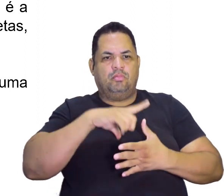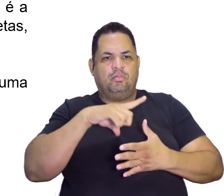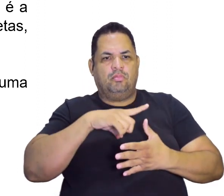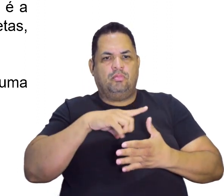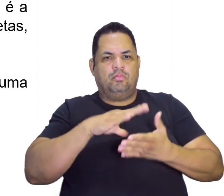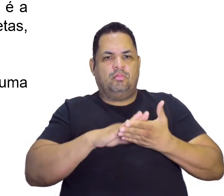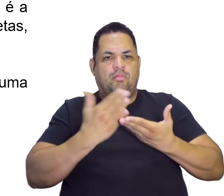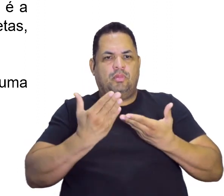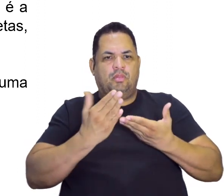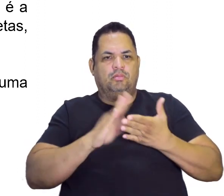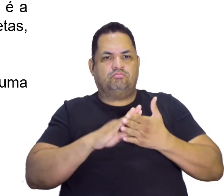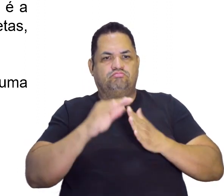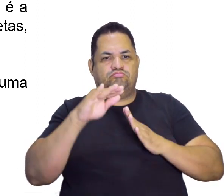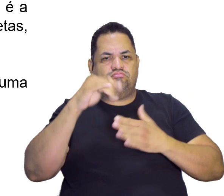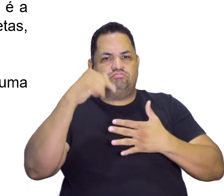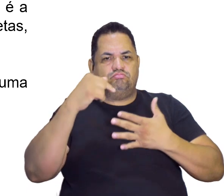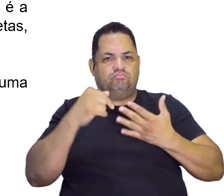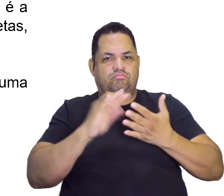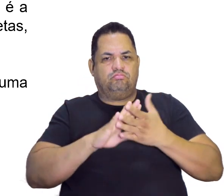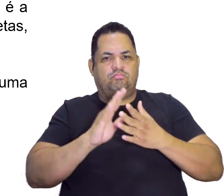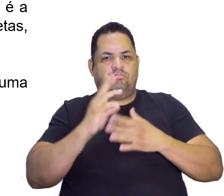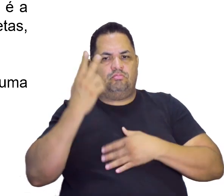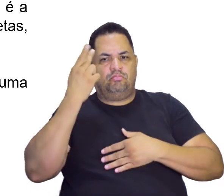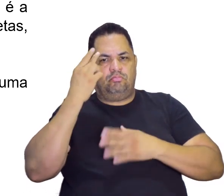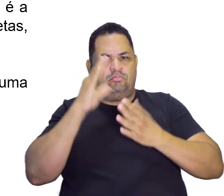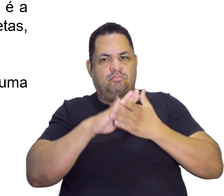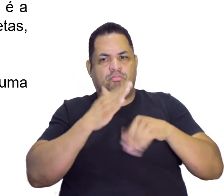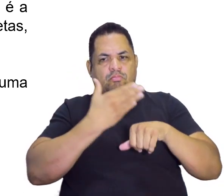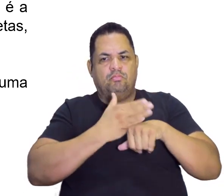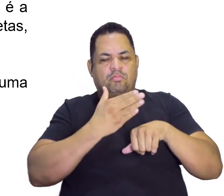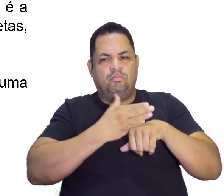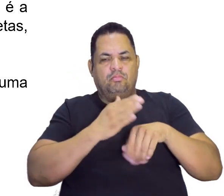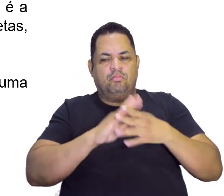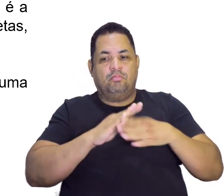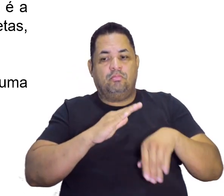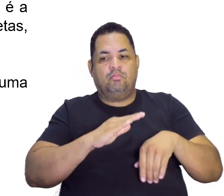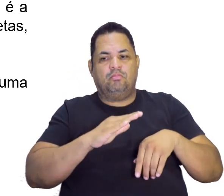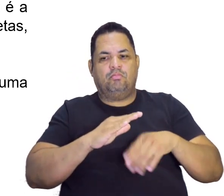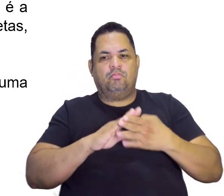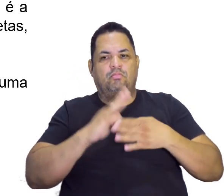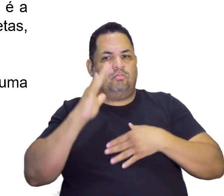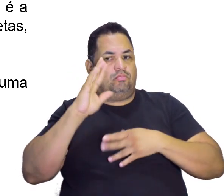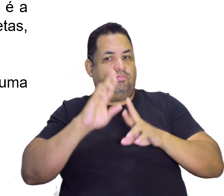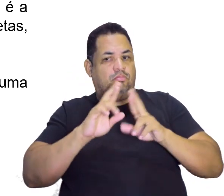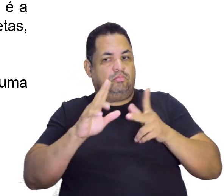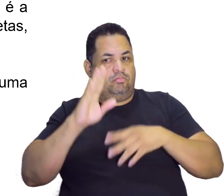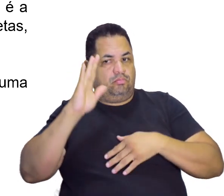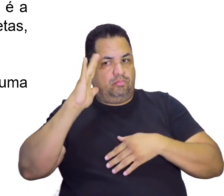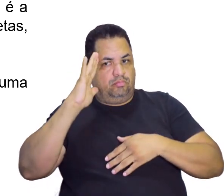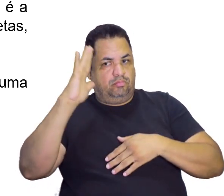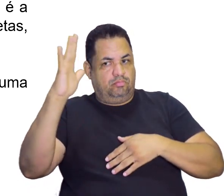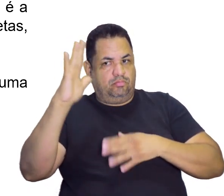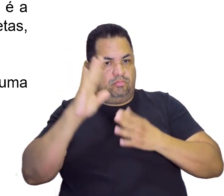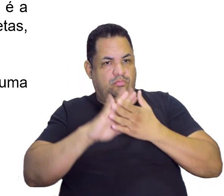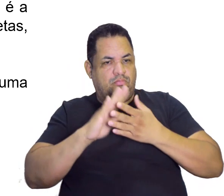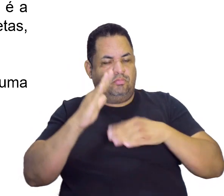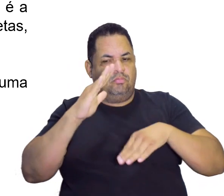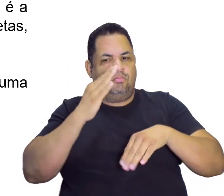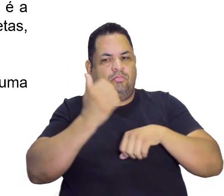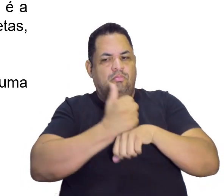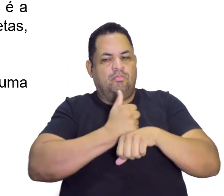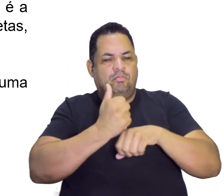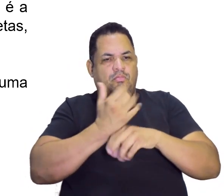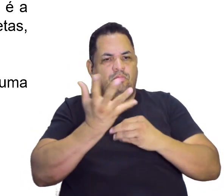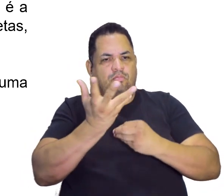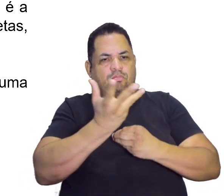Havia algumas considerações gerais, muito mais práticas do que teóricas, que os artistas